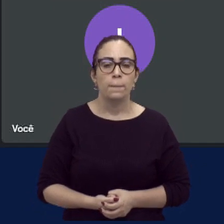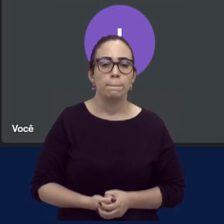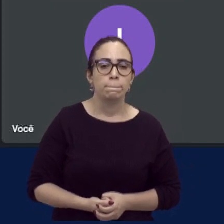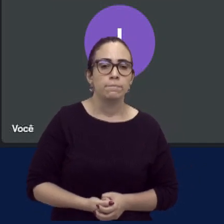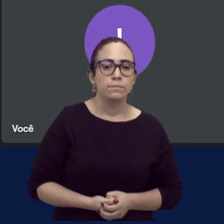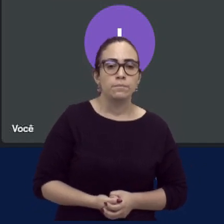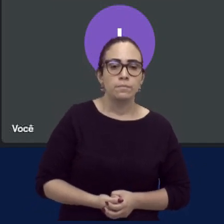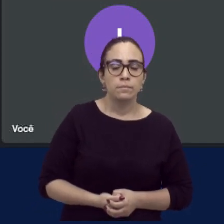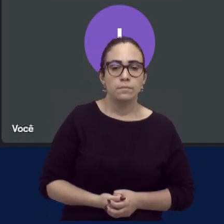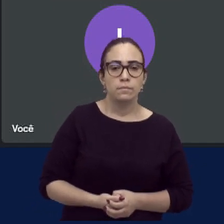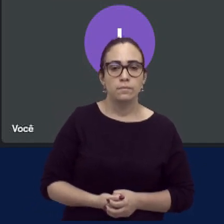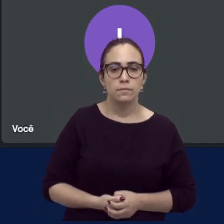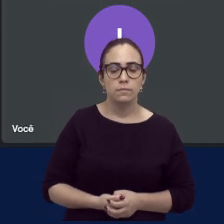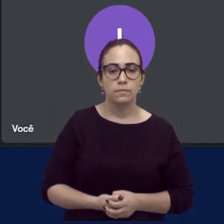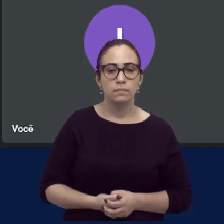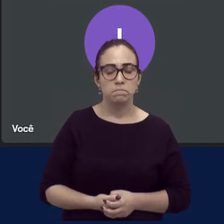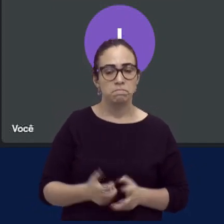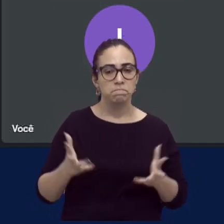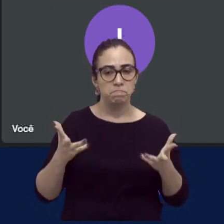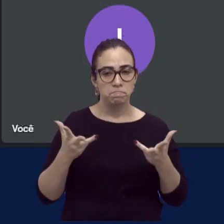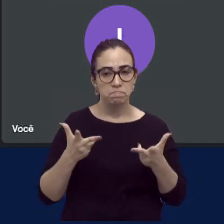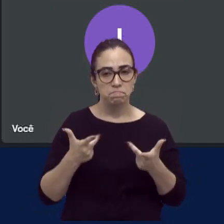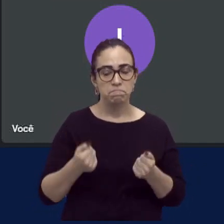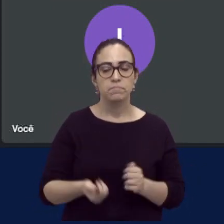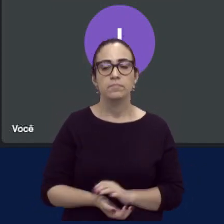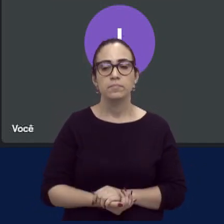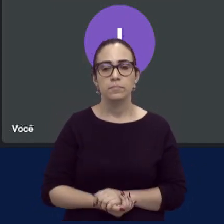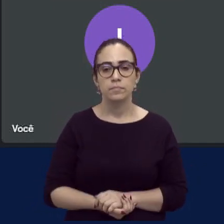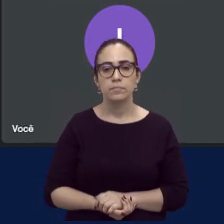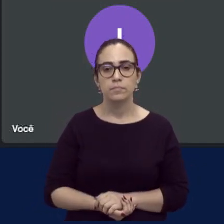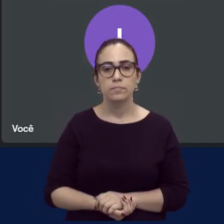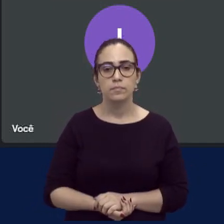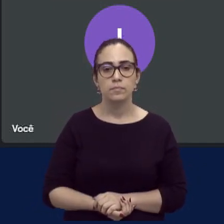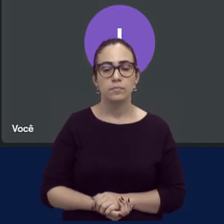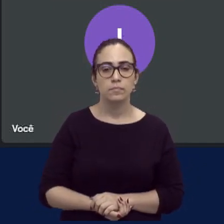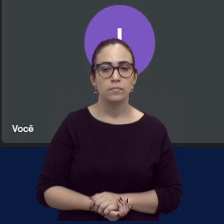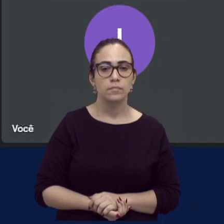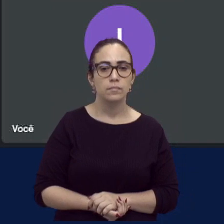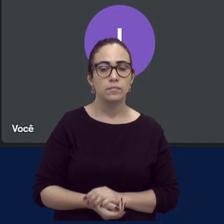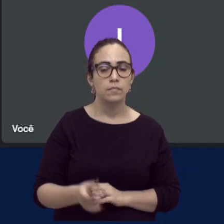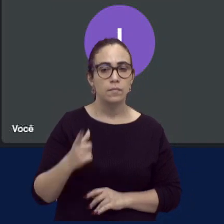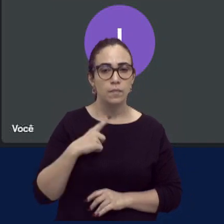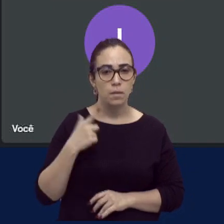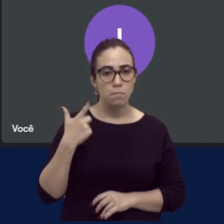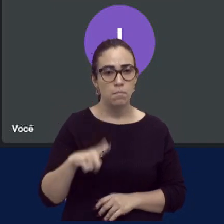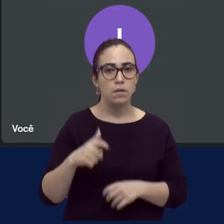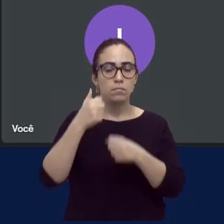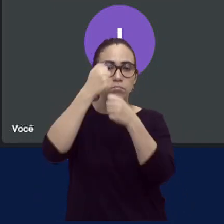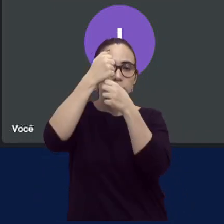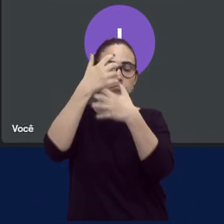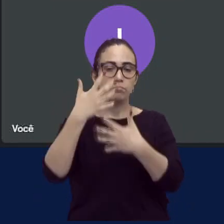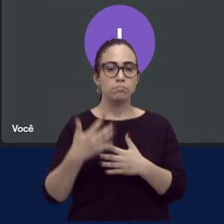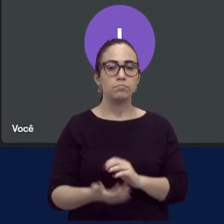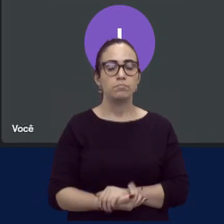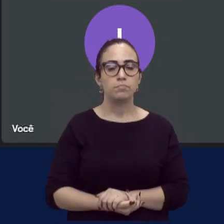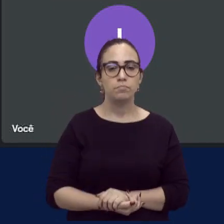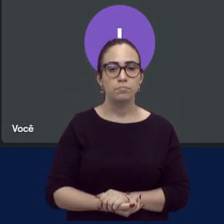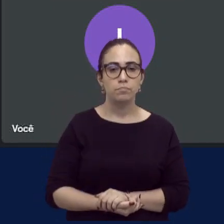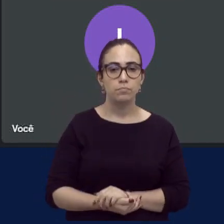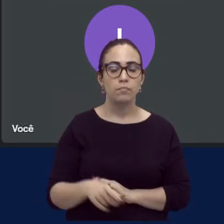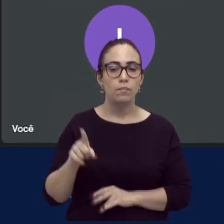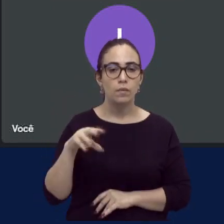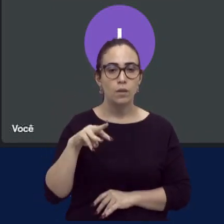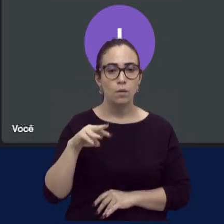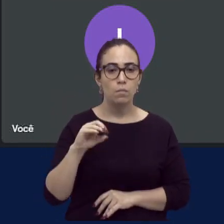Fortaleza. Olha, sensacional, muito bom. Sim, então, vamos lá. Tem mais comentários, viu? Tem mais. O Moacir, por exemplo, o Moacir